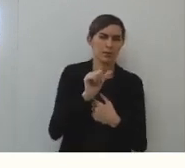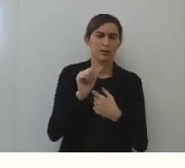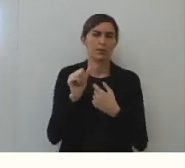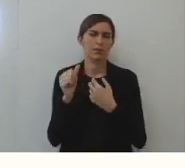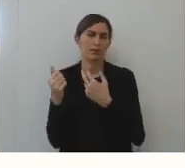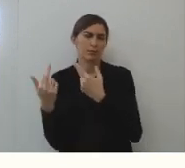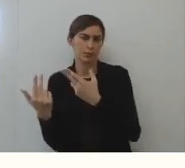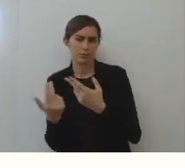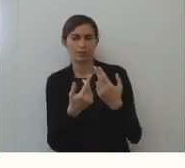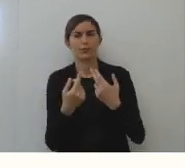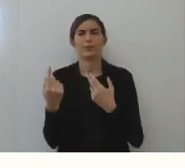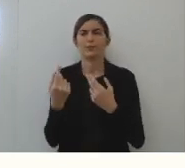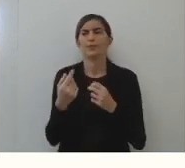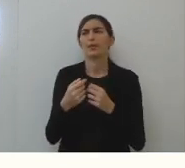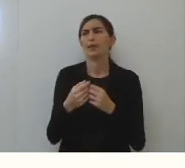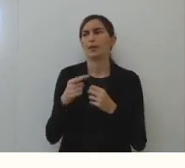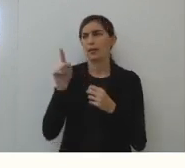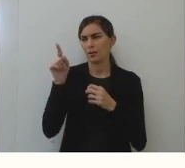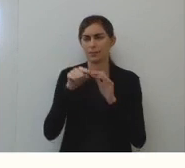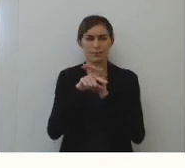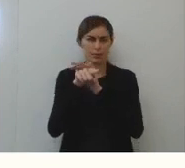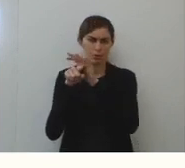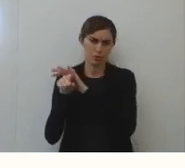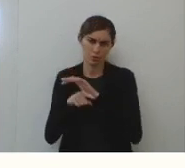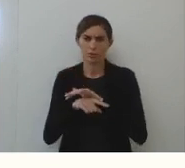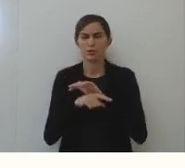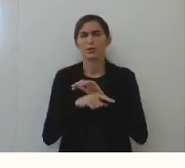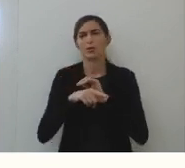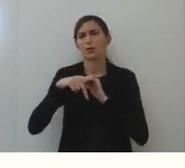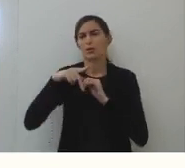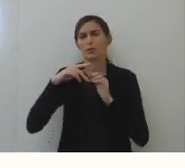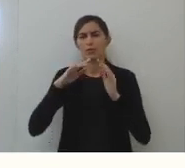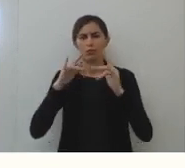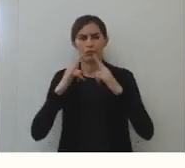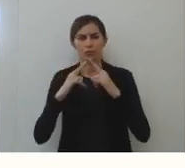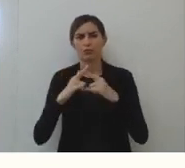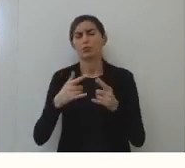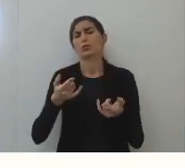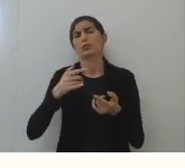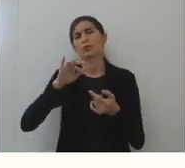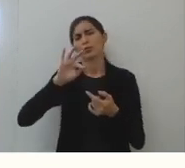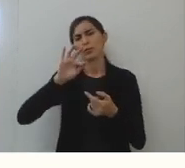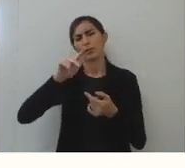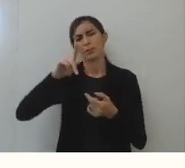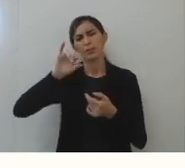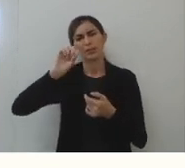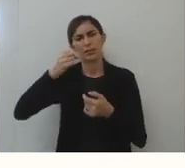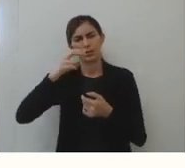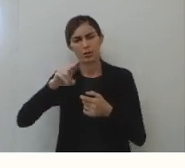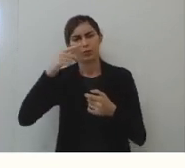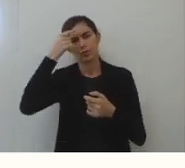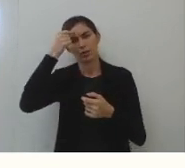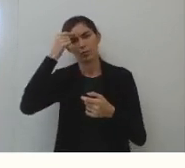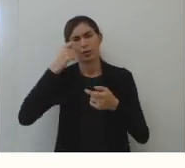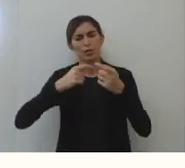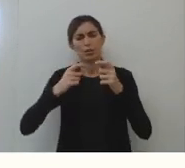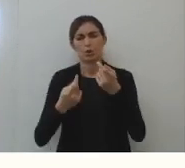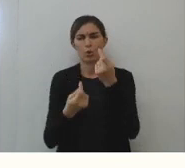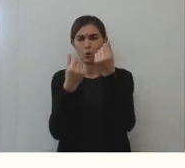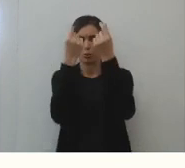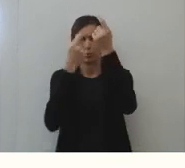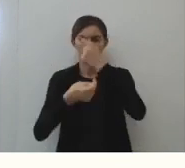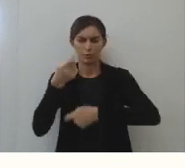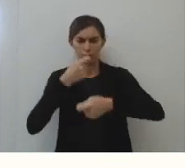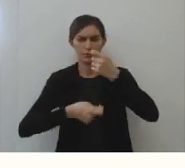certo? Essa pesquisa ela foi feita pela Fundação Perseu Abramo, certo? Pela Faculdade de Economia, Administração e Contabilidade